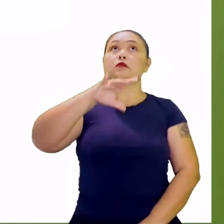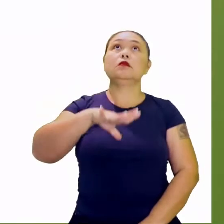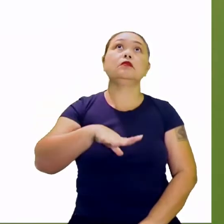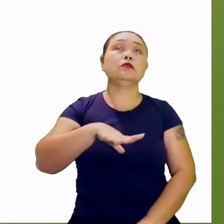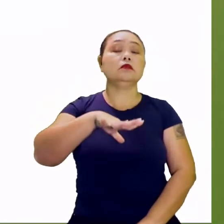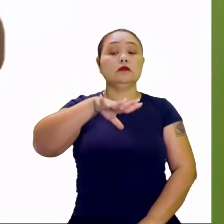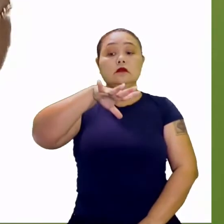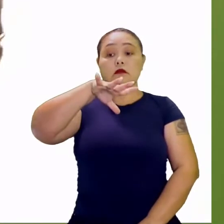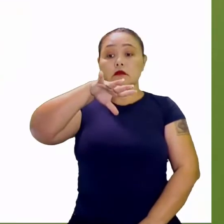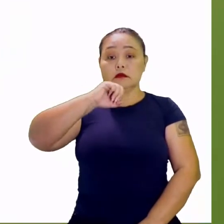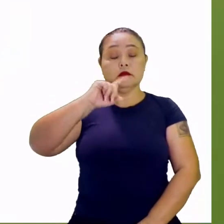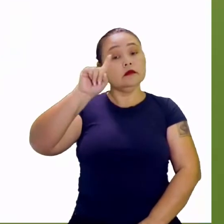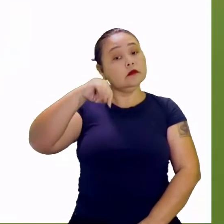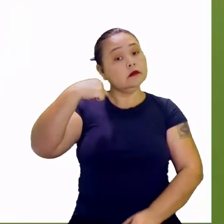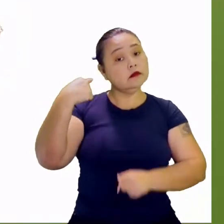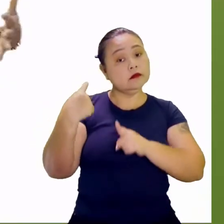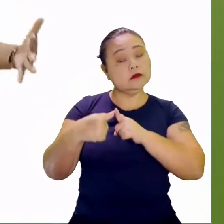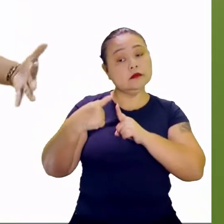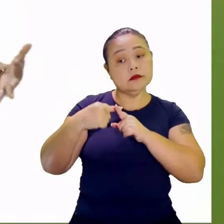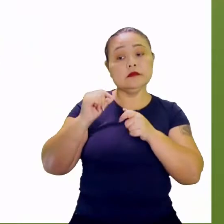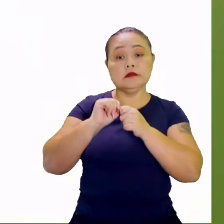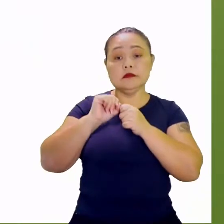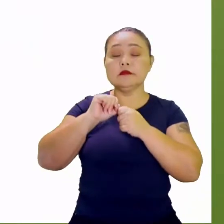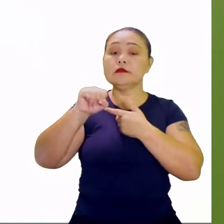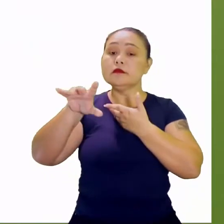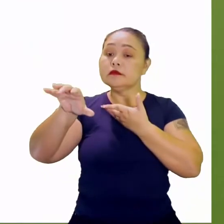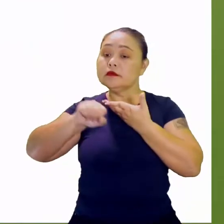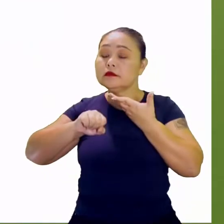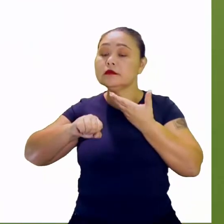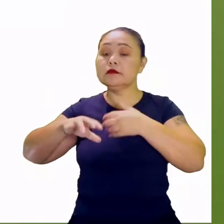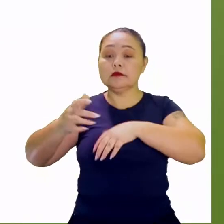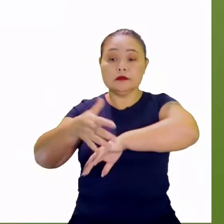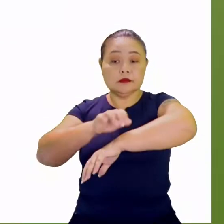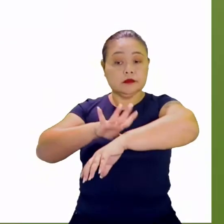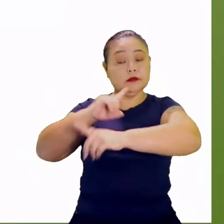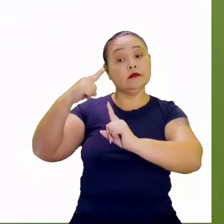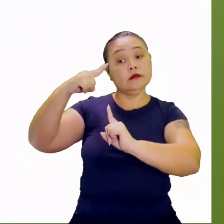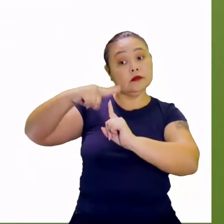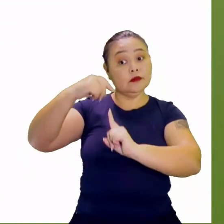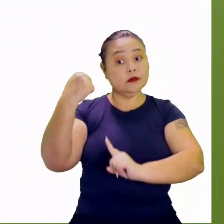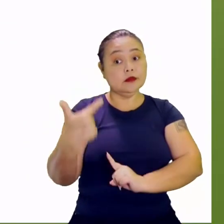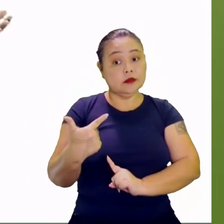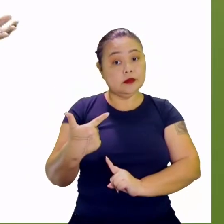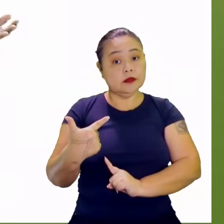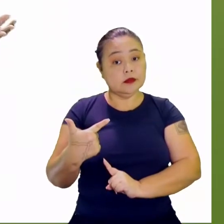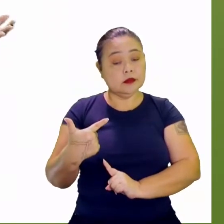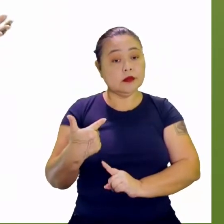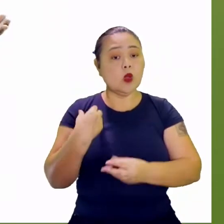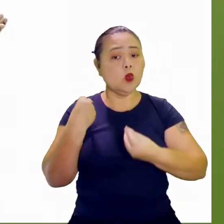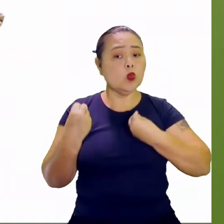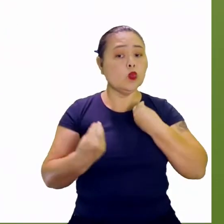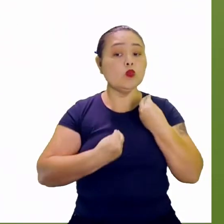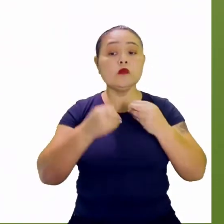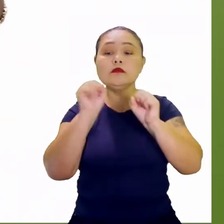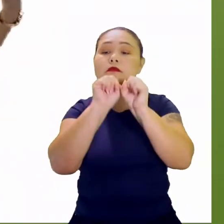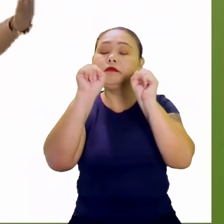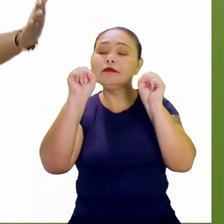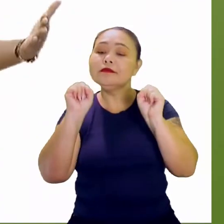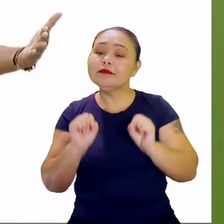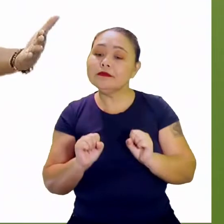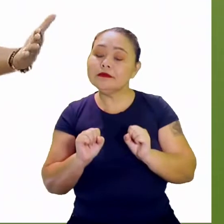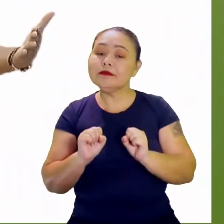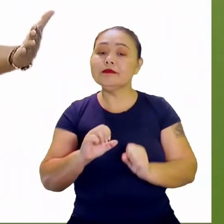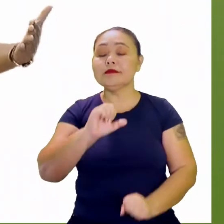um esforço justamente porque você está recrutando ali as fibras do tipo 2. E aí ela vai trabalhar qual sistema? O